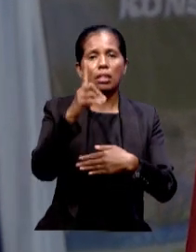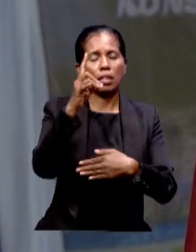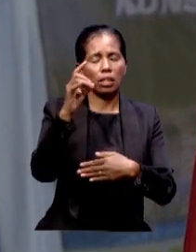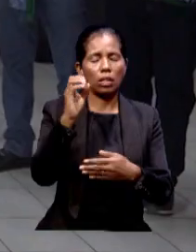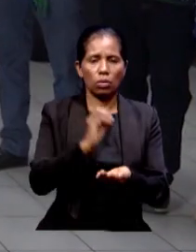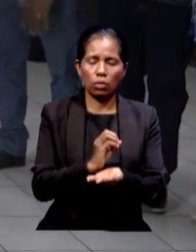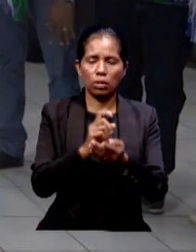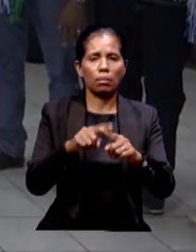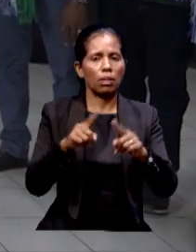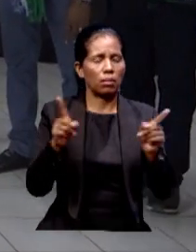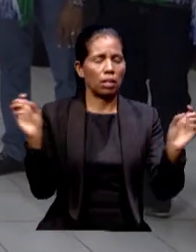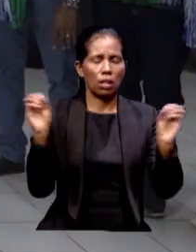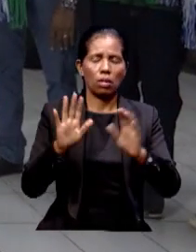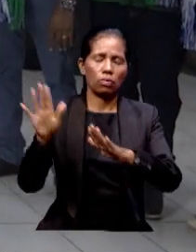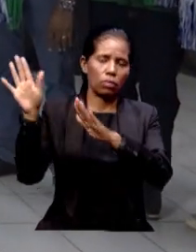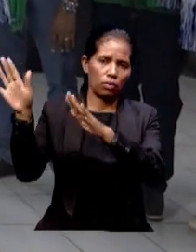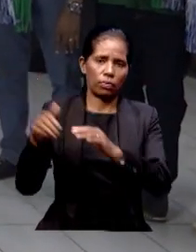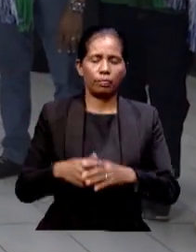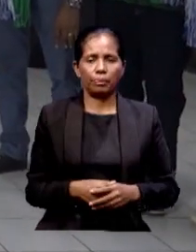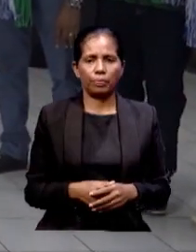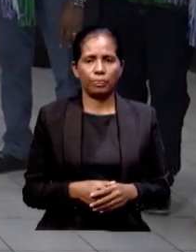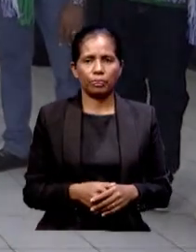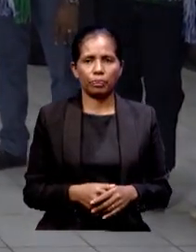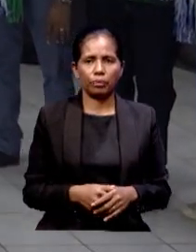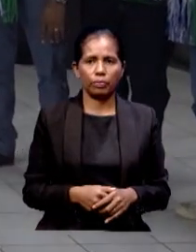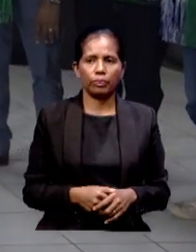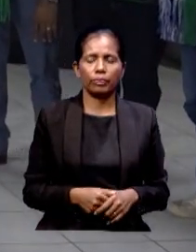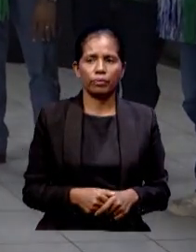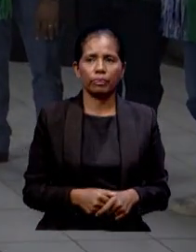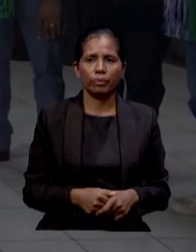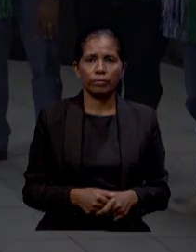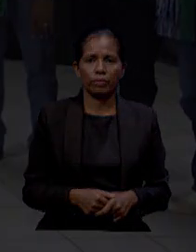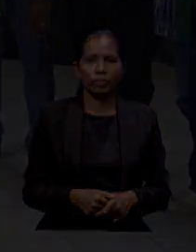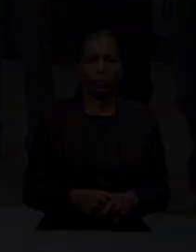mabela toba e a área rural. Felicitas Borges, Jaime dos Santos, Jemen.